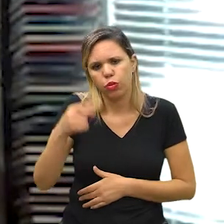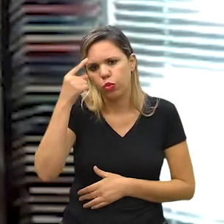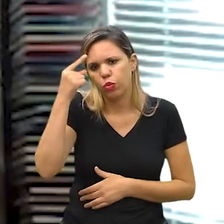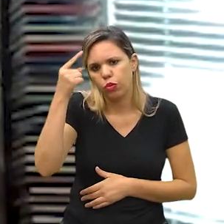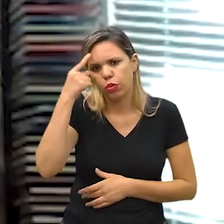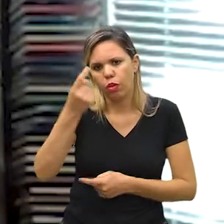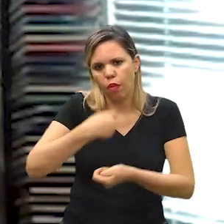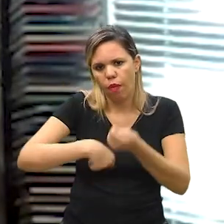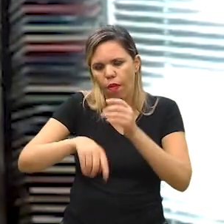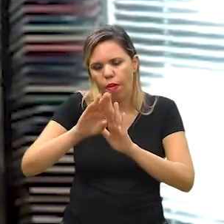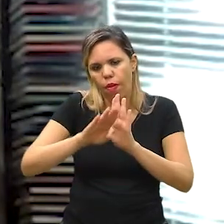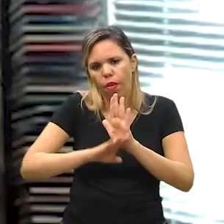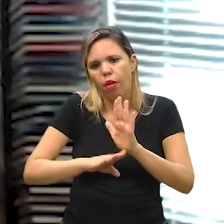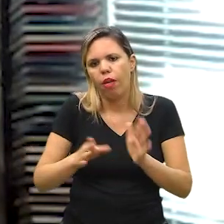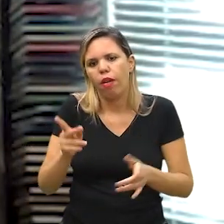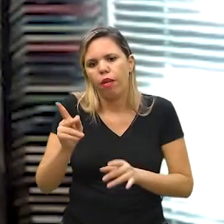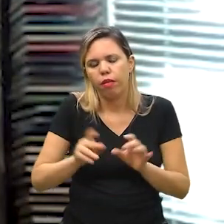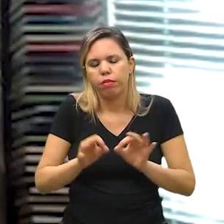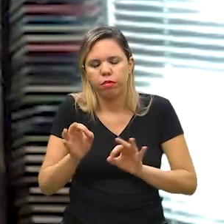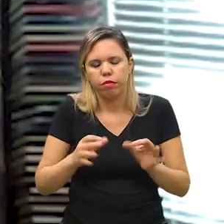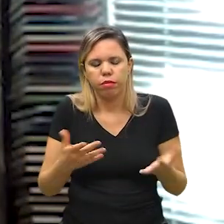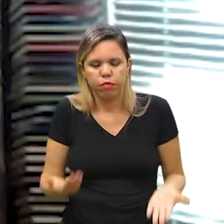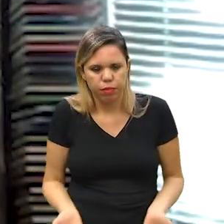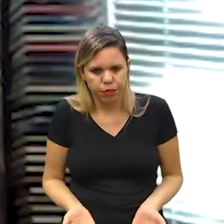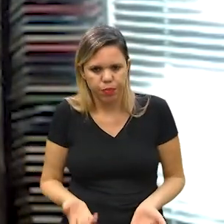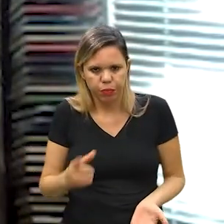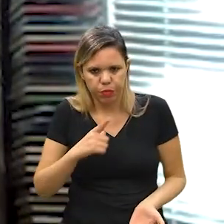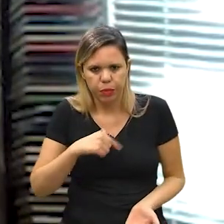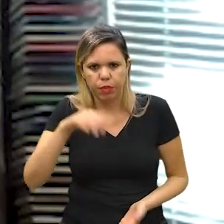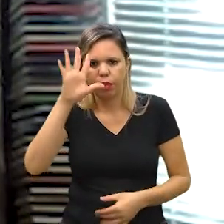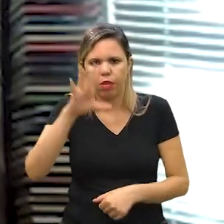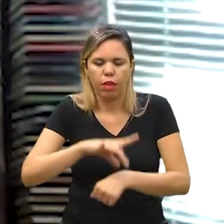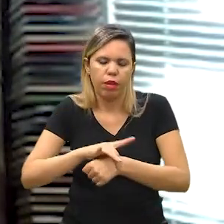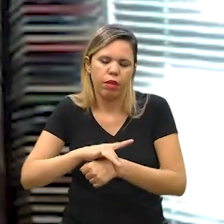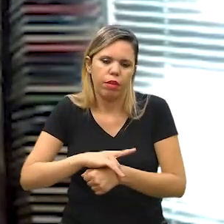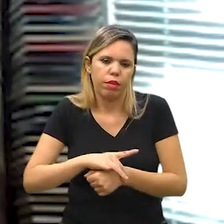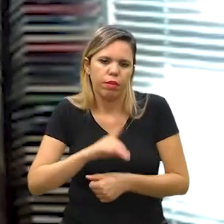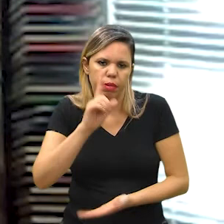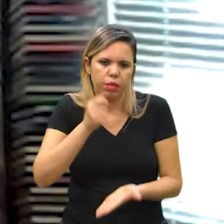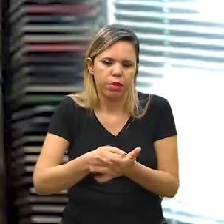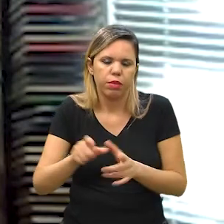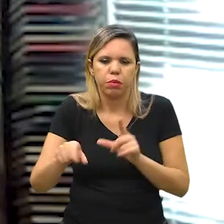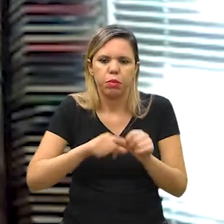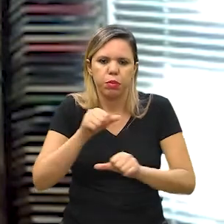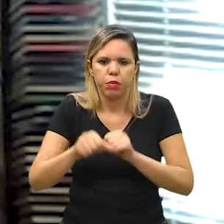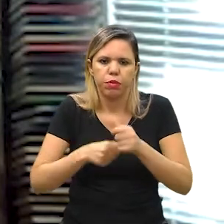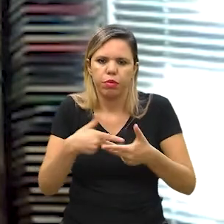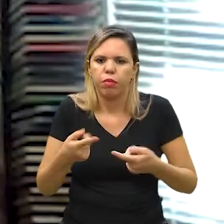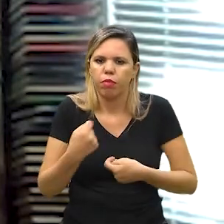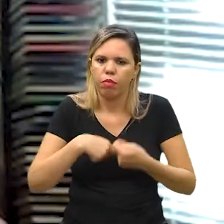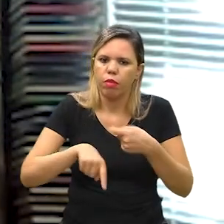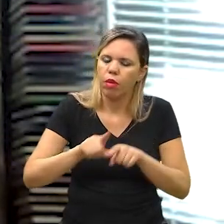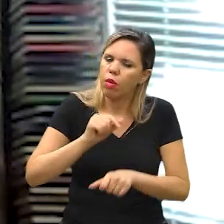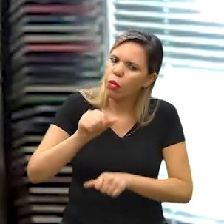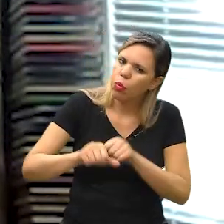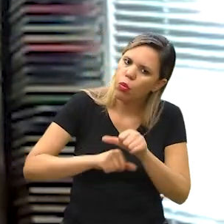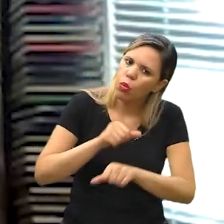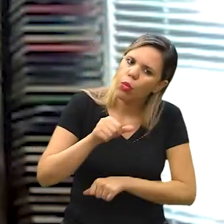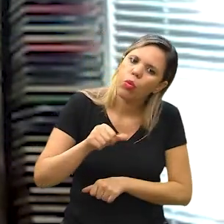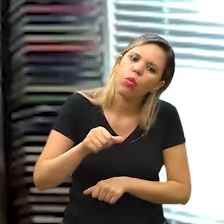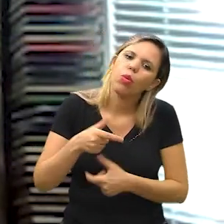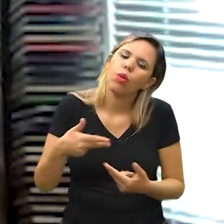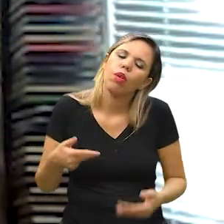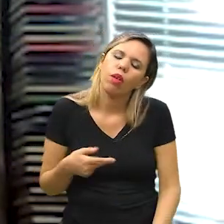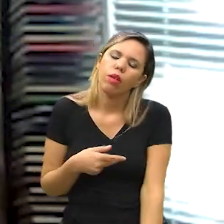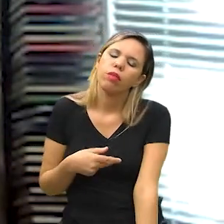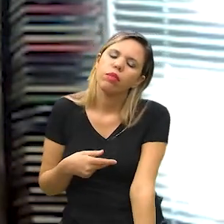que a ideia do plano de negócios é que ele tenha mais segurança para tomar essa decisão ou para mudar o